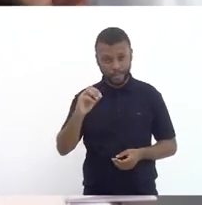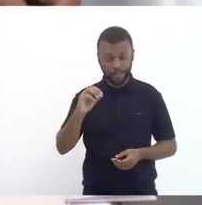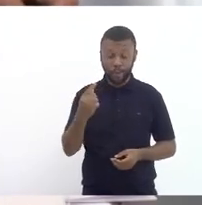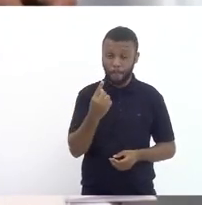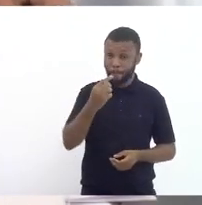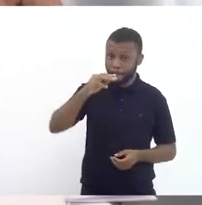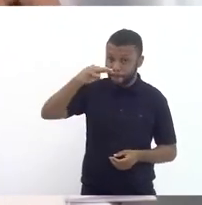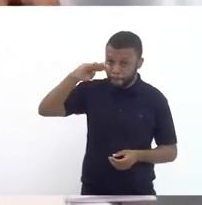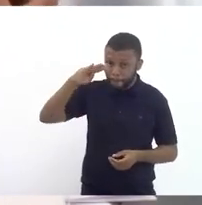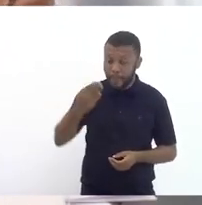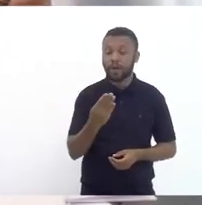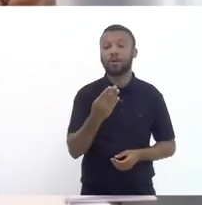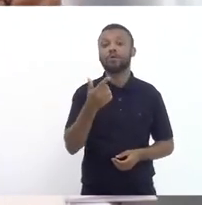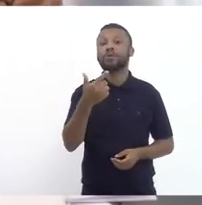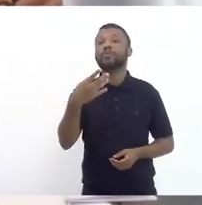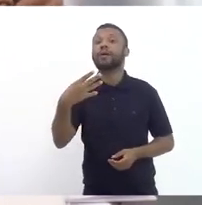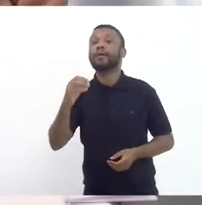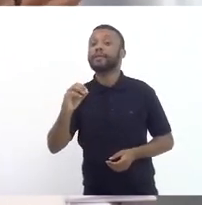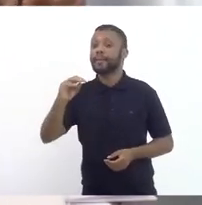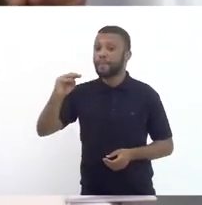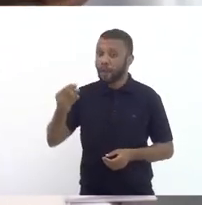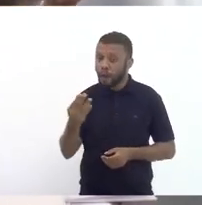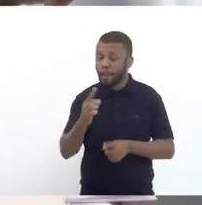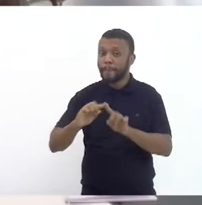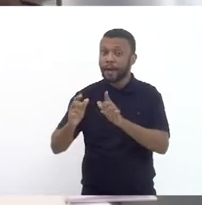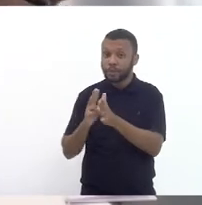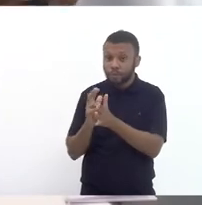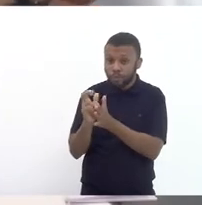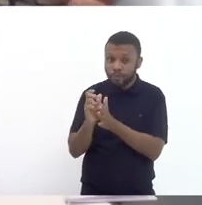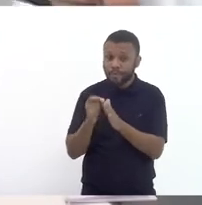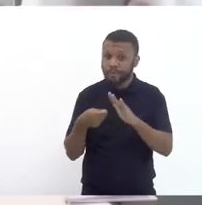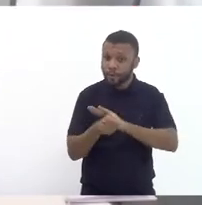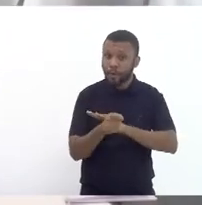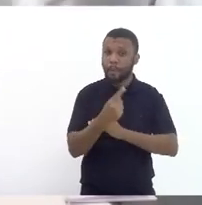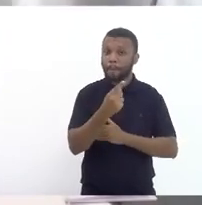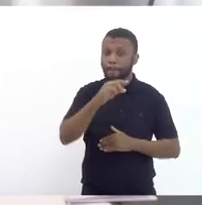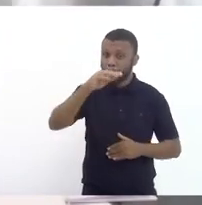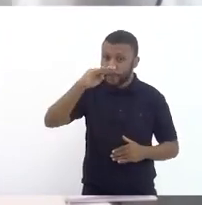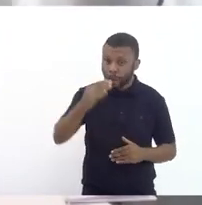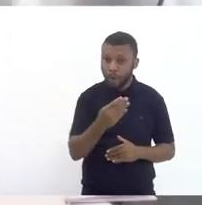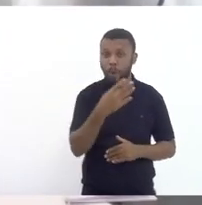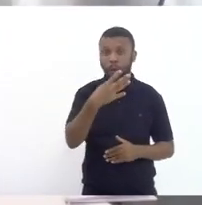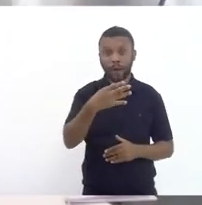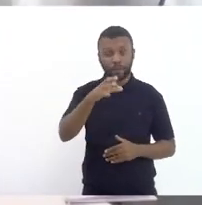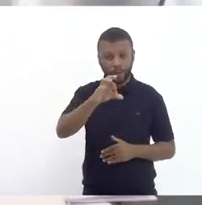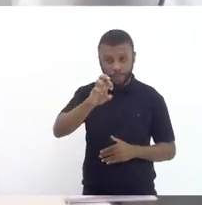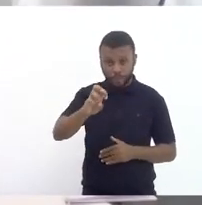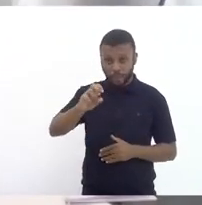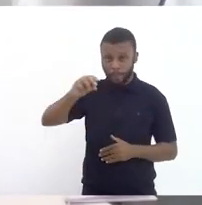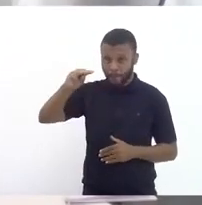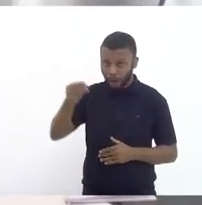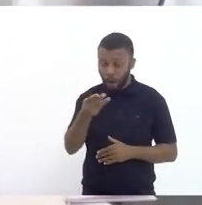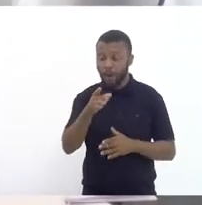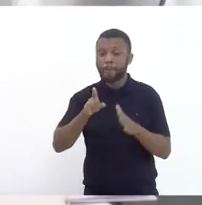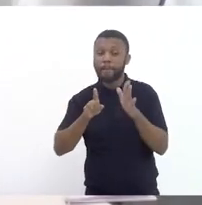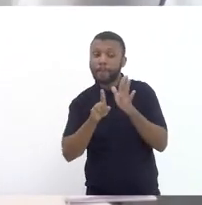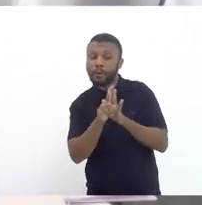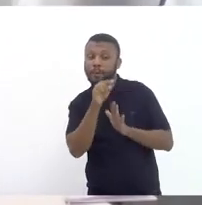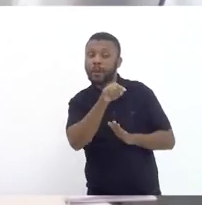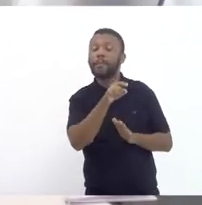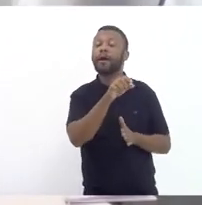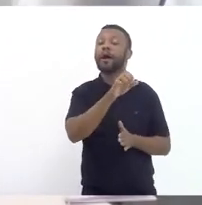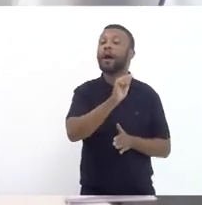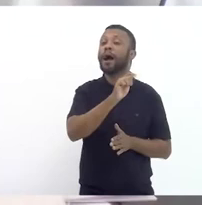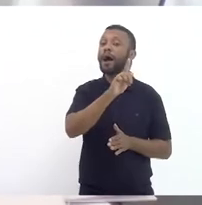1 bilhão 240 milhões, e a Supervia afirma ter investido nesse intervalo de 10 anos 1 bilhão 495 milhões, perguntei para a Getransp, ela disse que estava